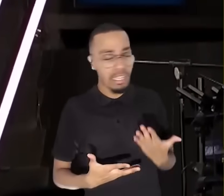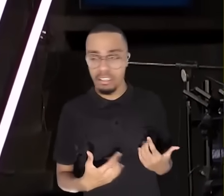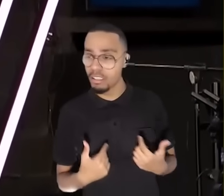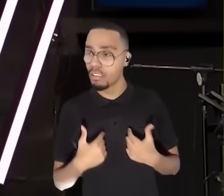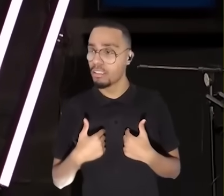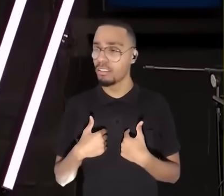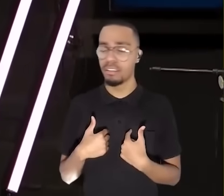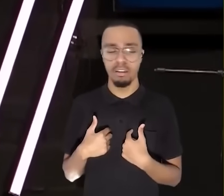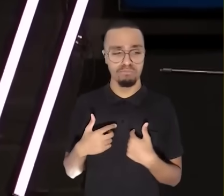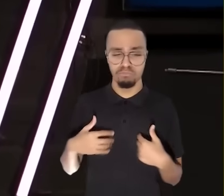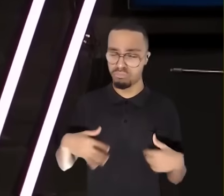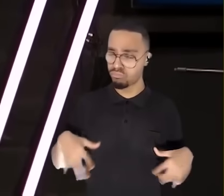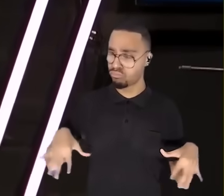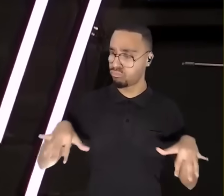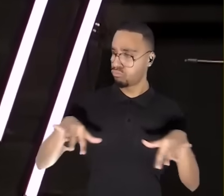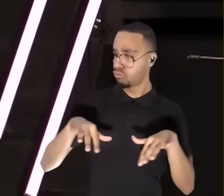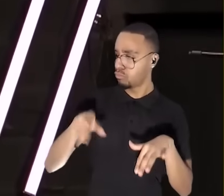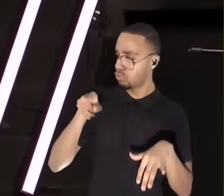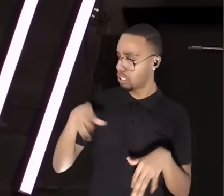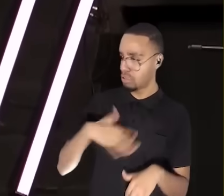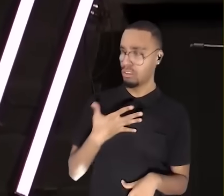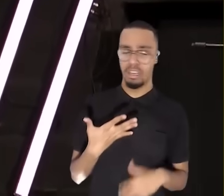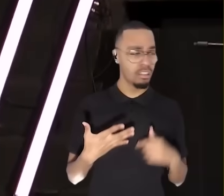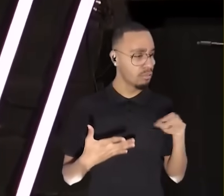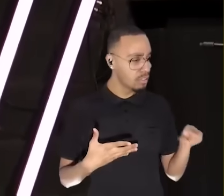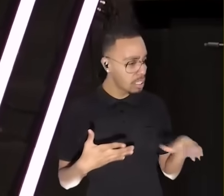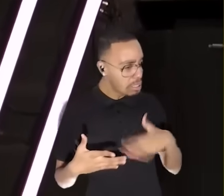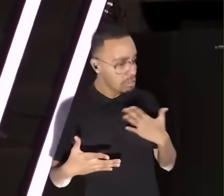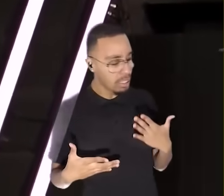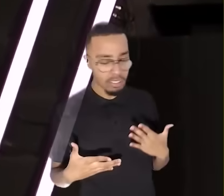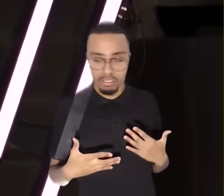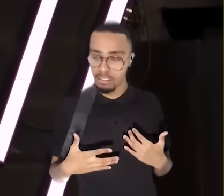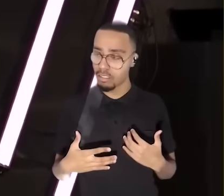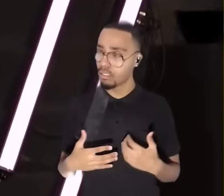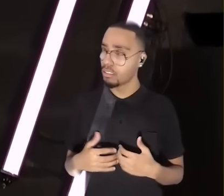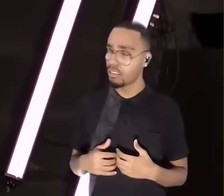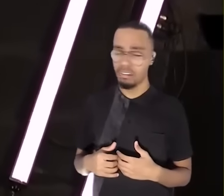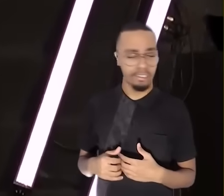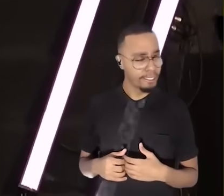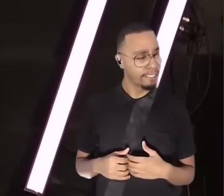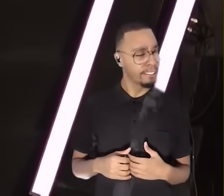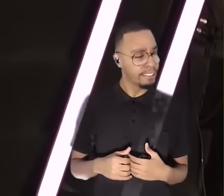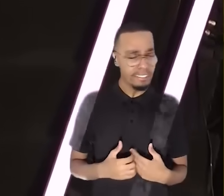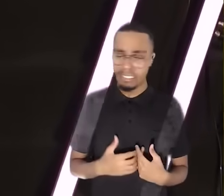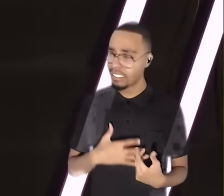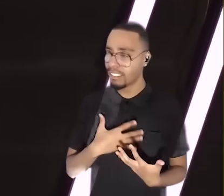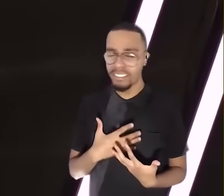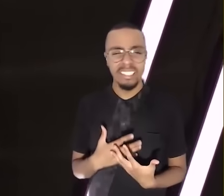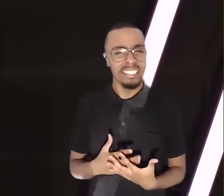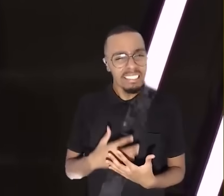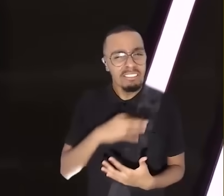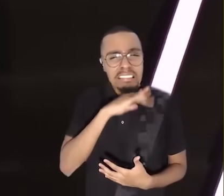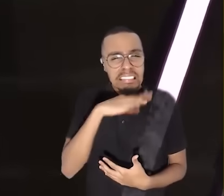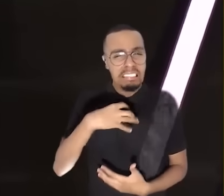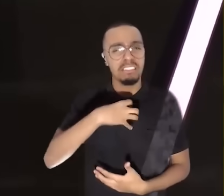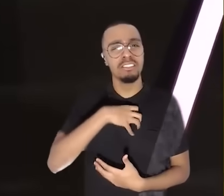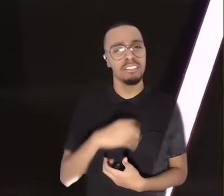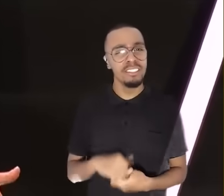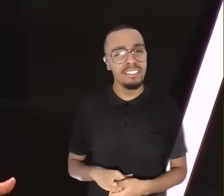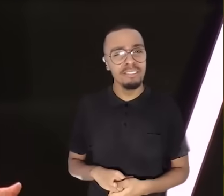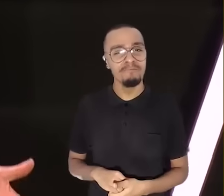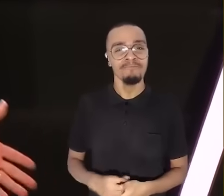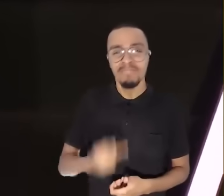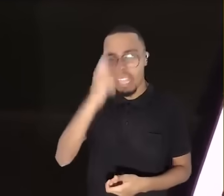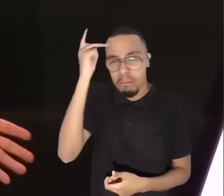é quando as pessoas que estão à nossa volta se assustam com a nossa vida, quando as pessoas que eram para ser a nossa base de alicerce lavam as